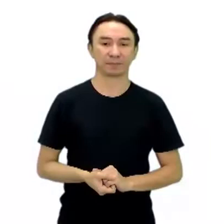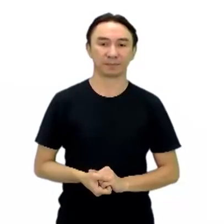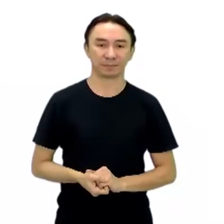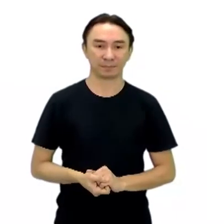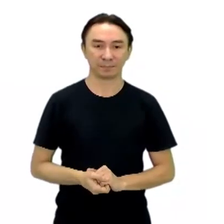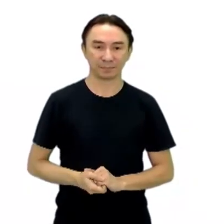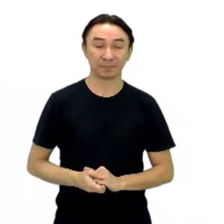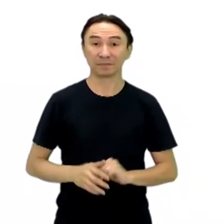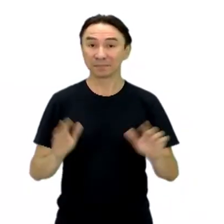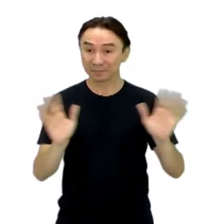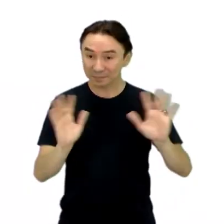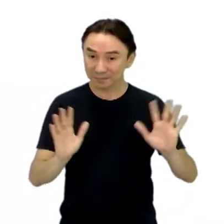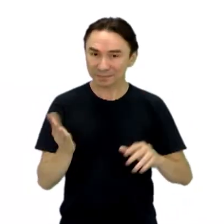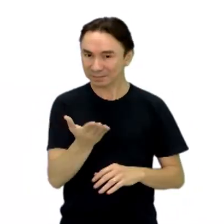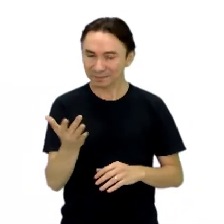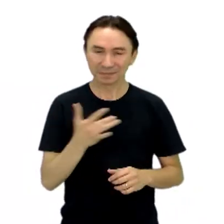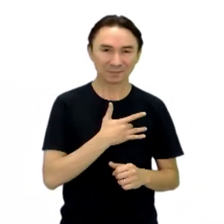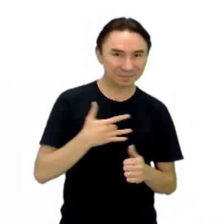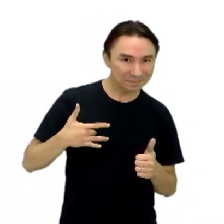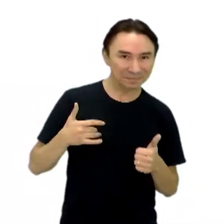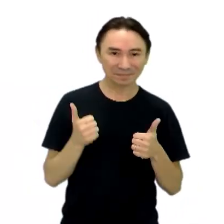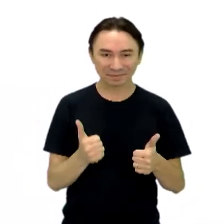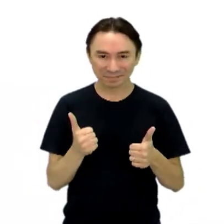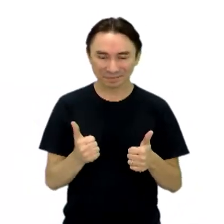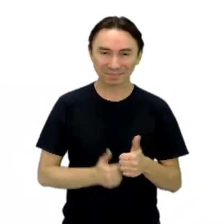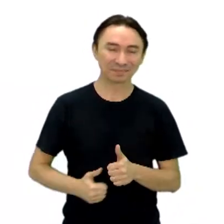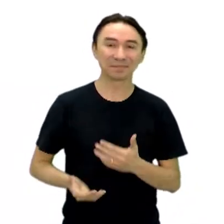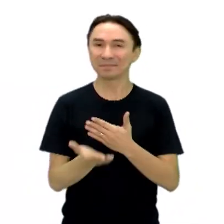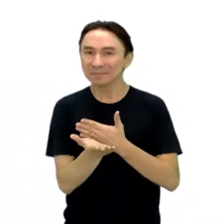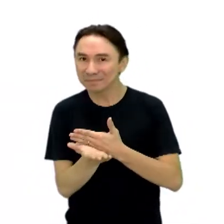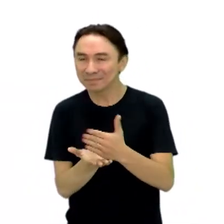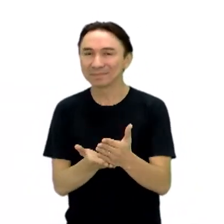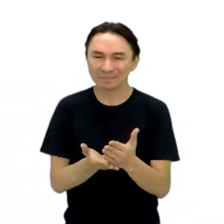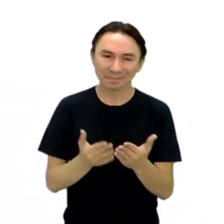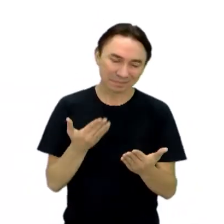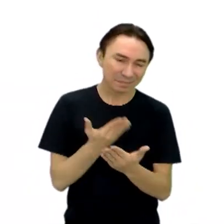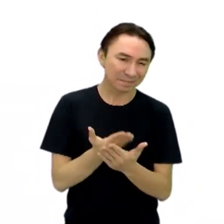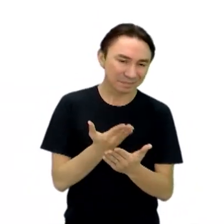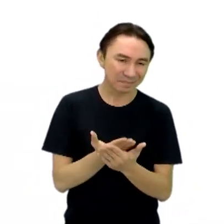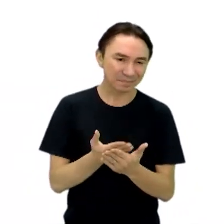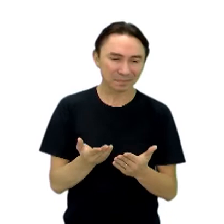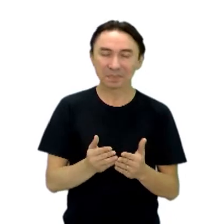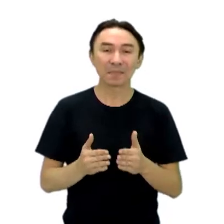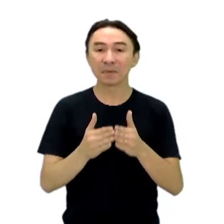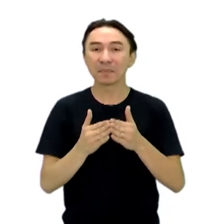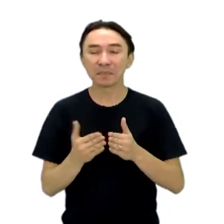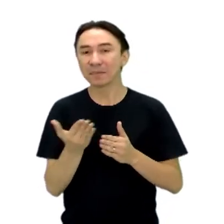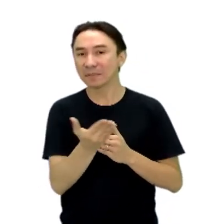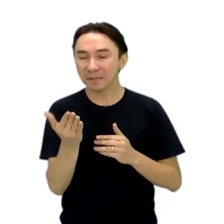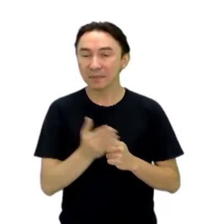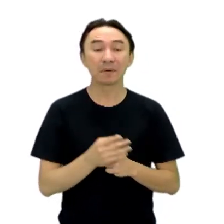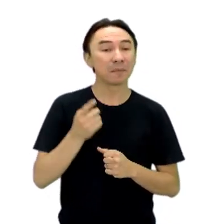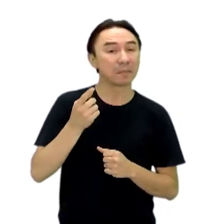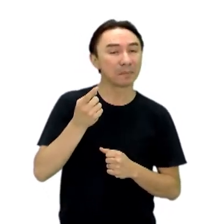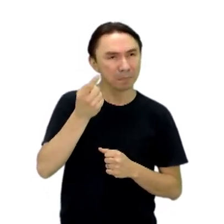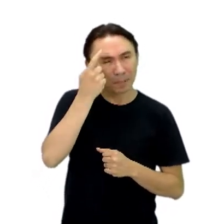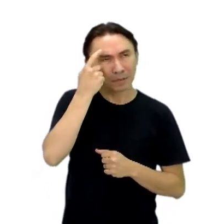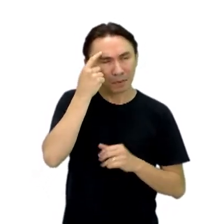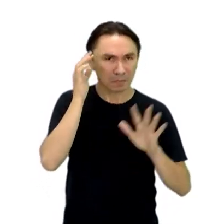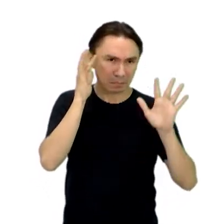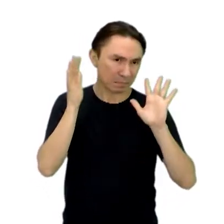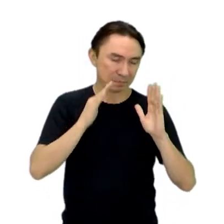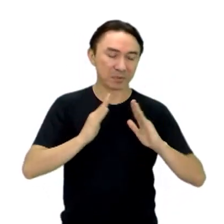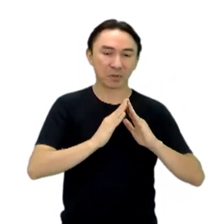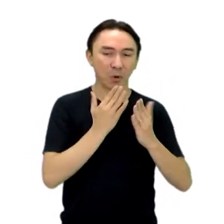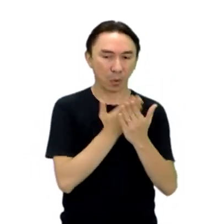Oi, como vai? Tudo bem? Olha, eu quero começar essa aula pedindo para você pensar na seguinte situação. Olha, você chega na escola um dia